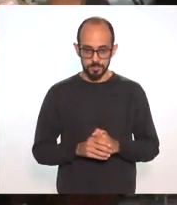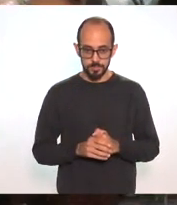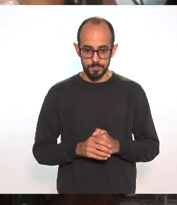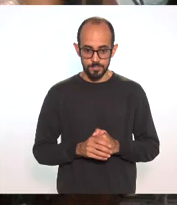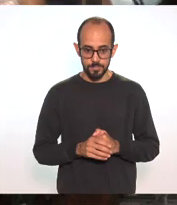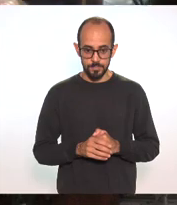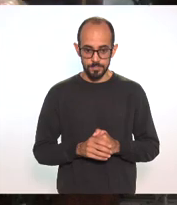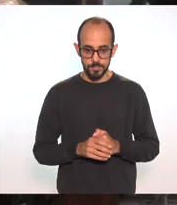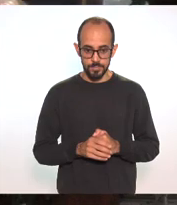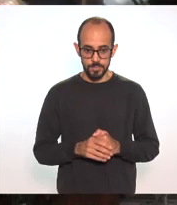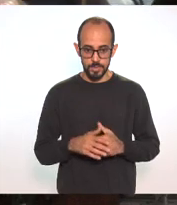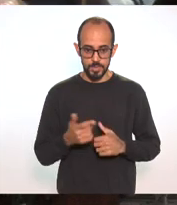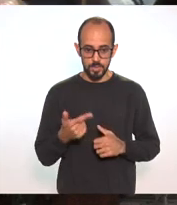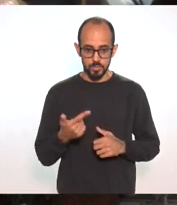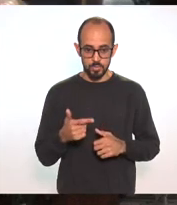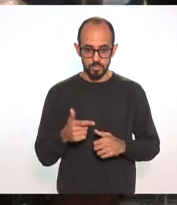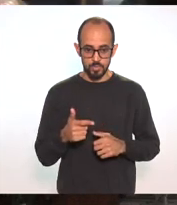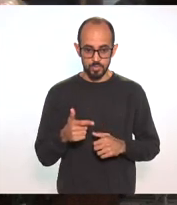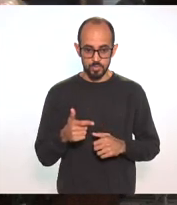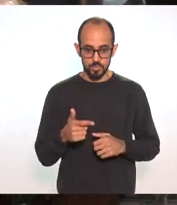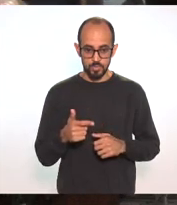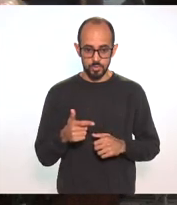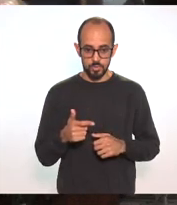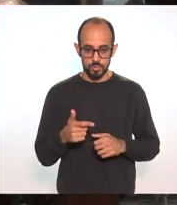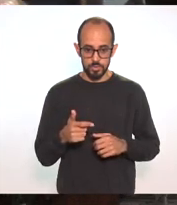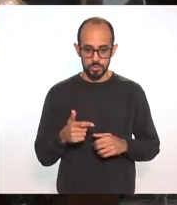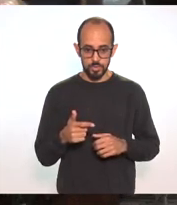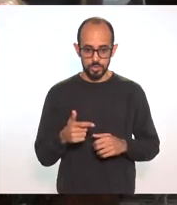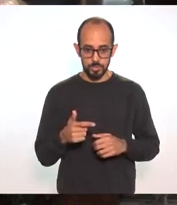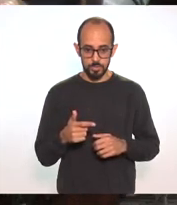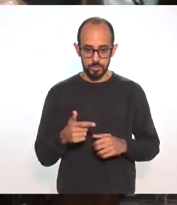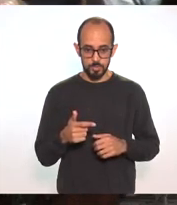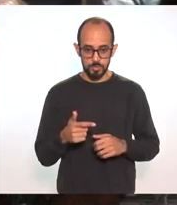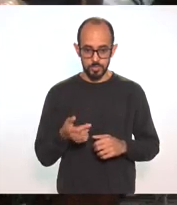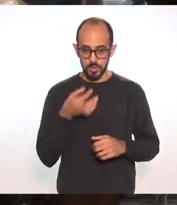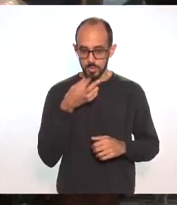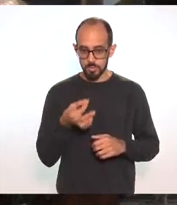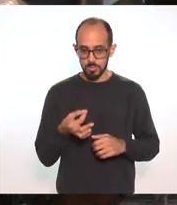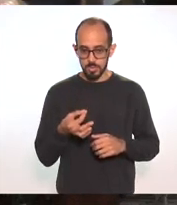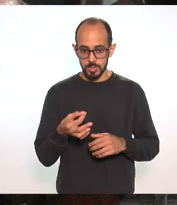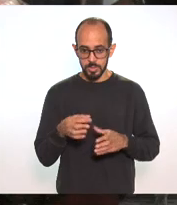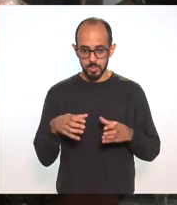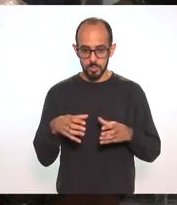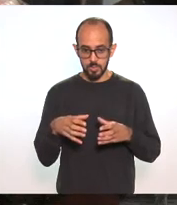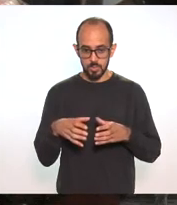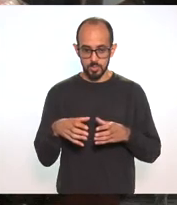Não tinha aparecido a Comissão de Segurança Pública nesse projeto, apesar que merecia,